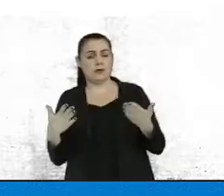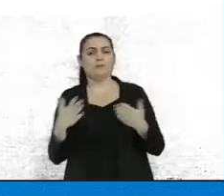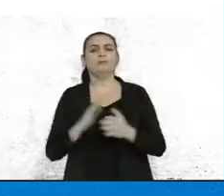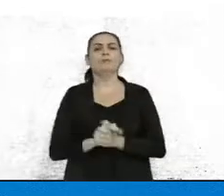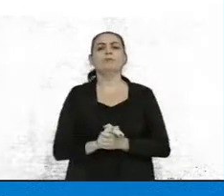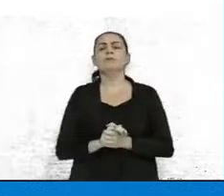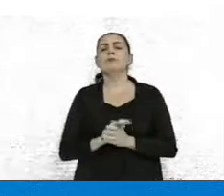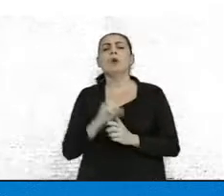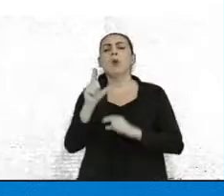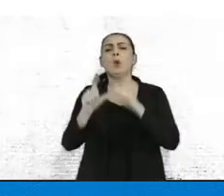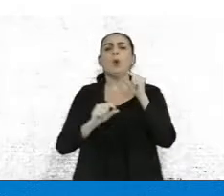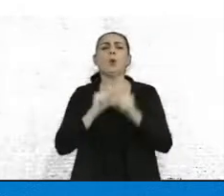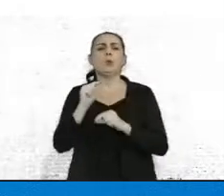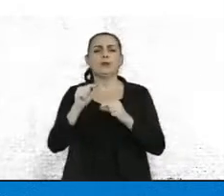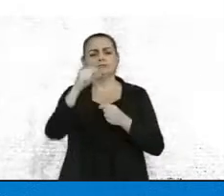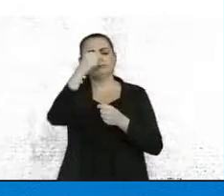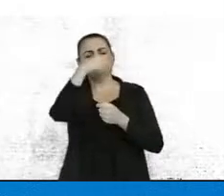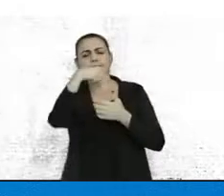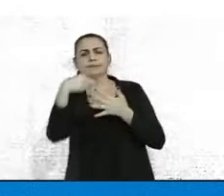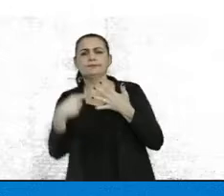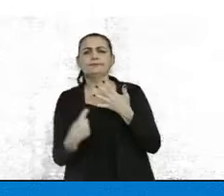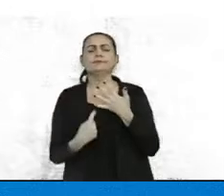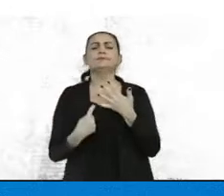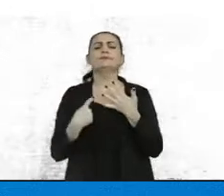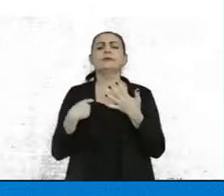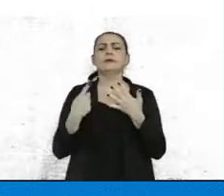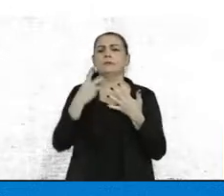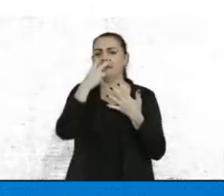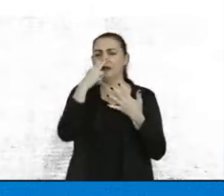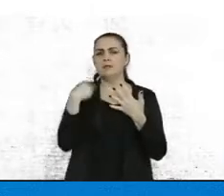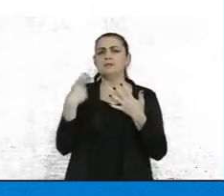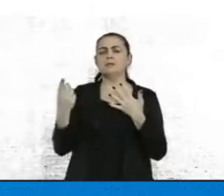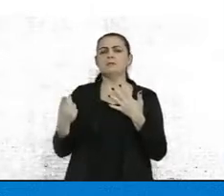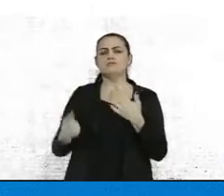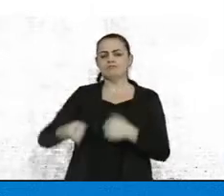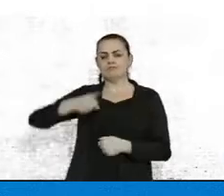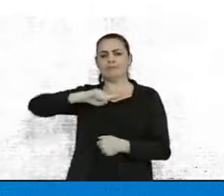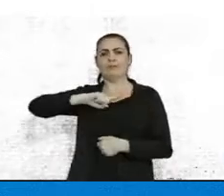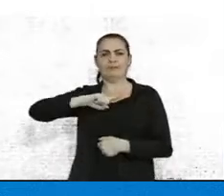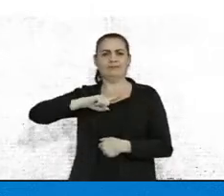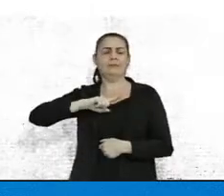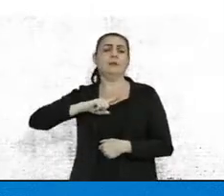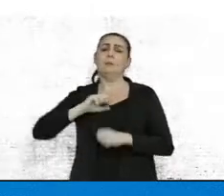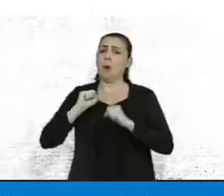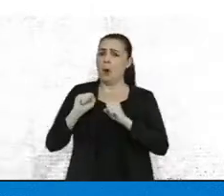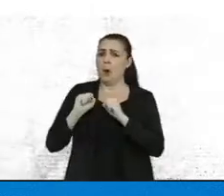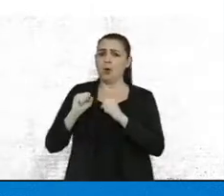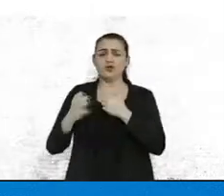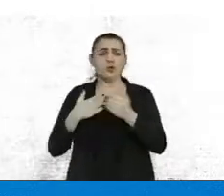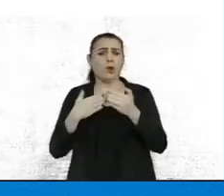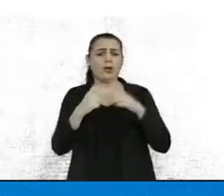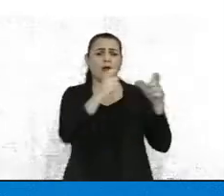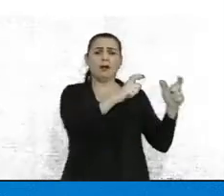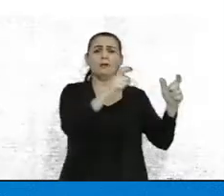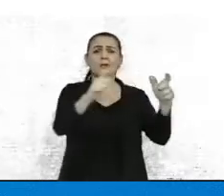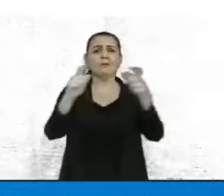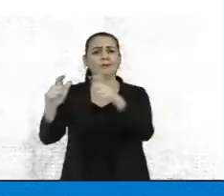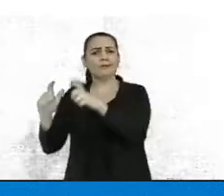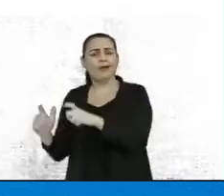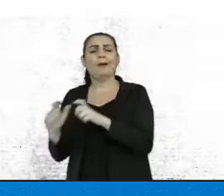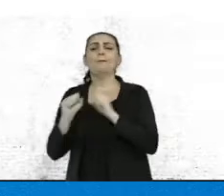forma equivocada o nosso sistema imunológico, eles podem vir de todos os lados, tá? Eles podem aparecer na forma de estresse,